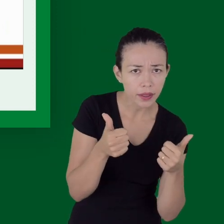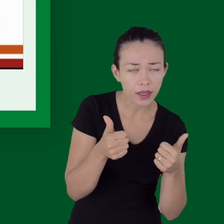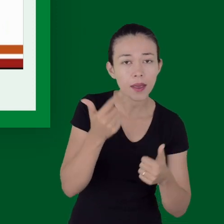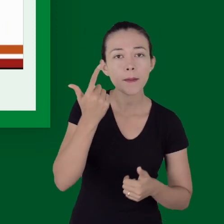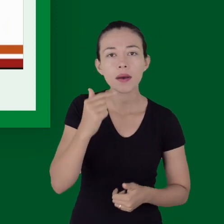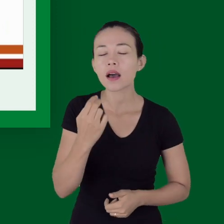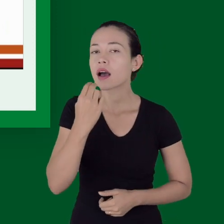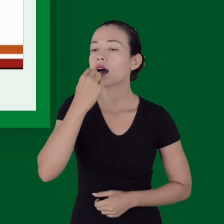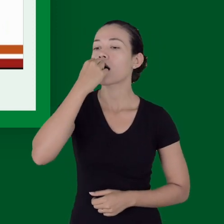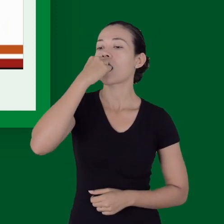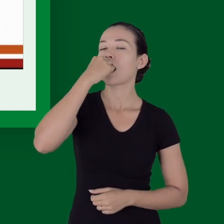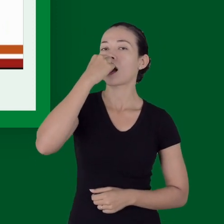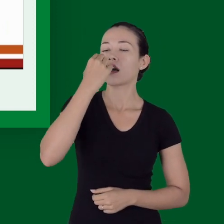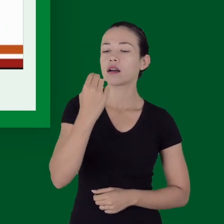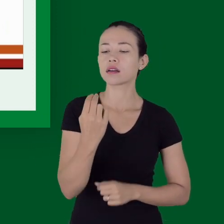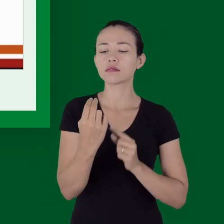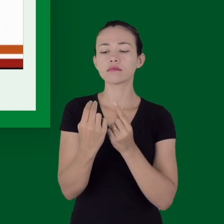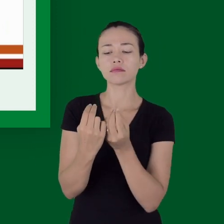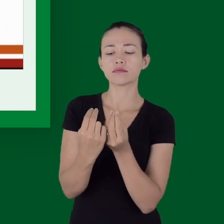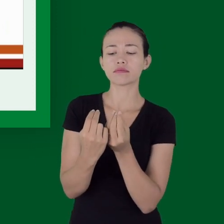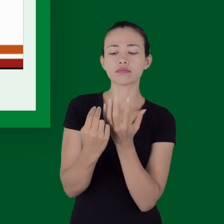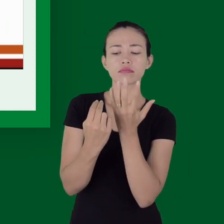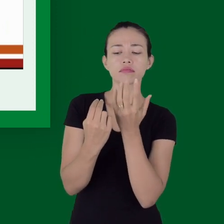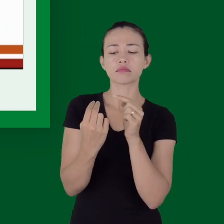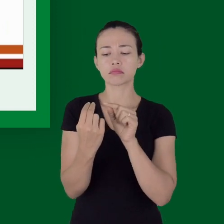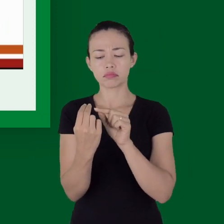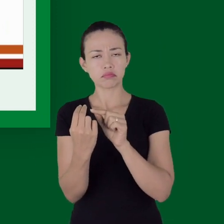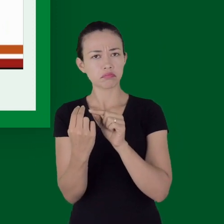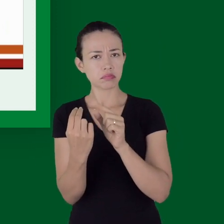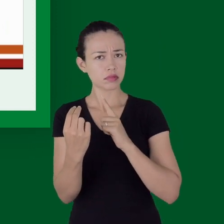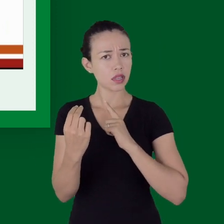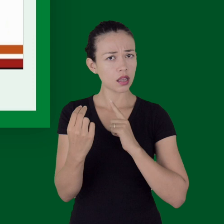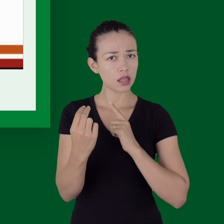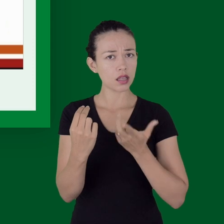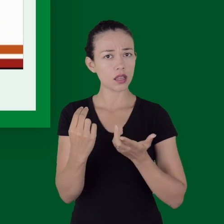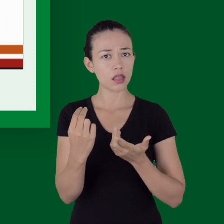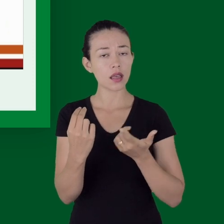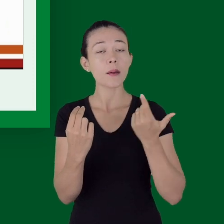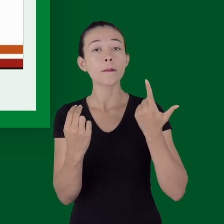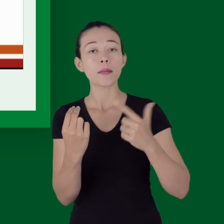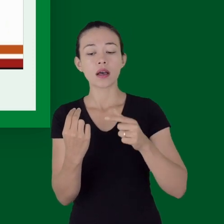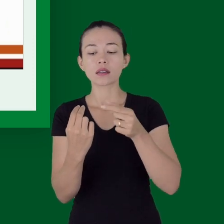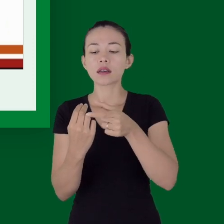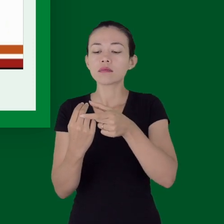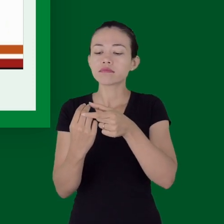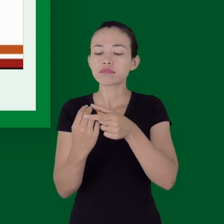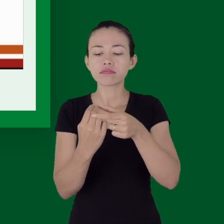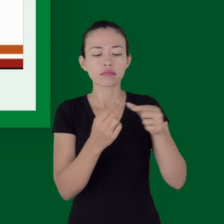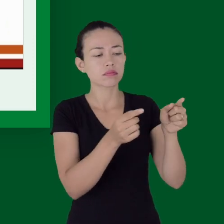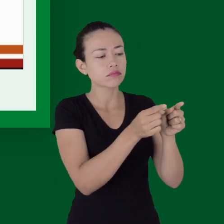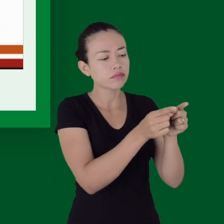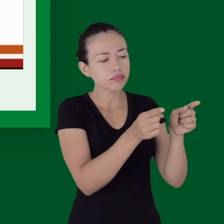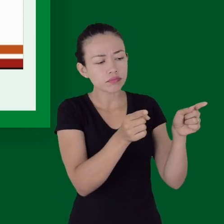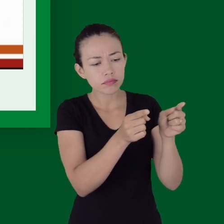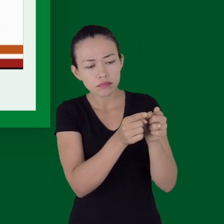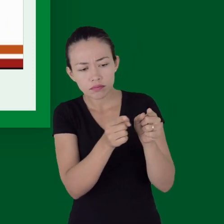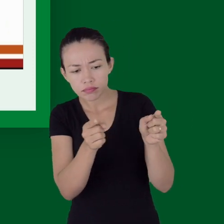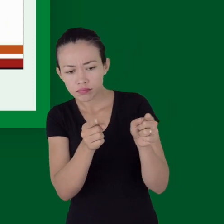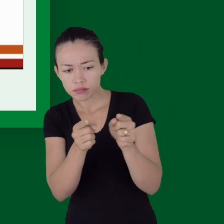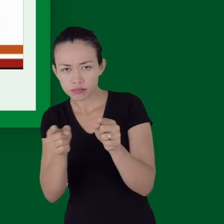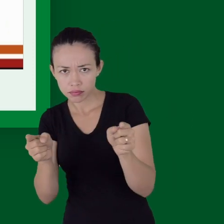Laringoscópio, sempre testar. Então, ver se a lâmina está acendendo ou não. Ver se tem as